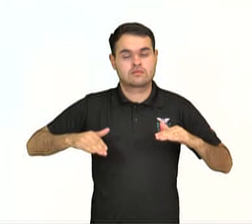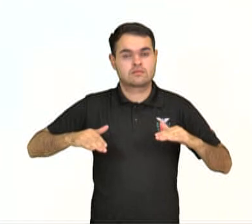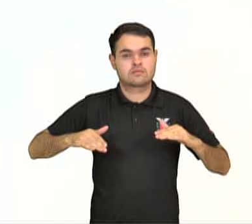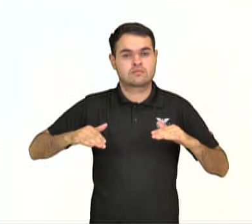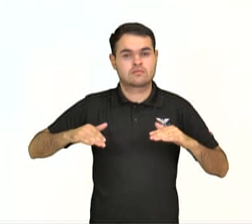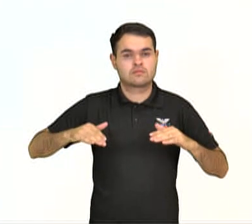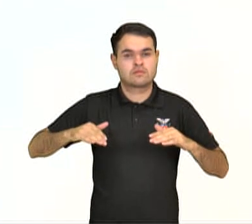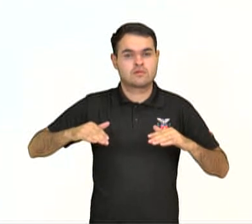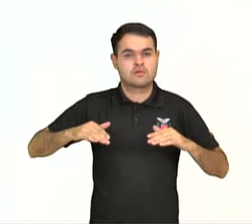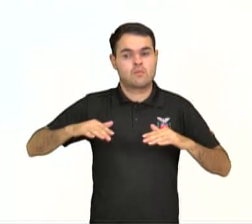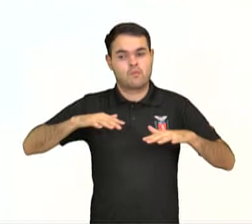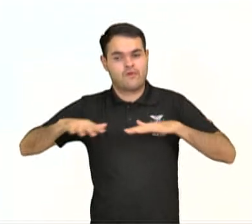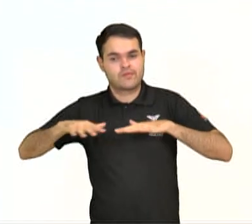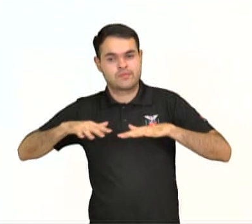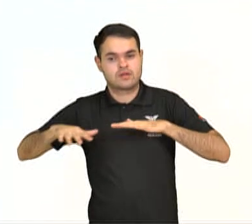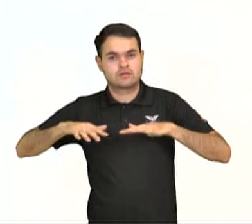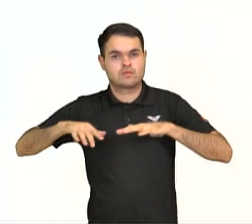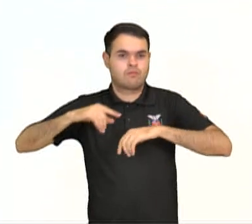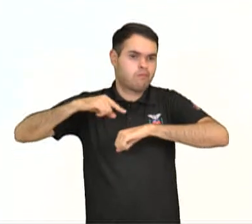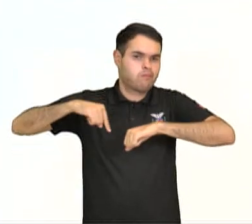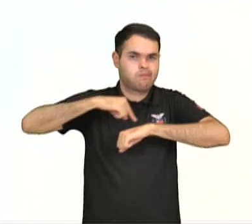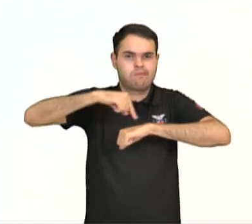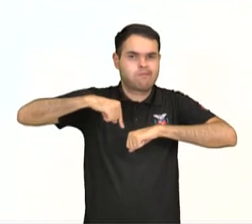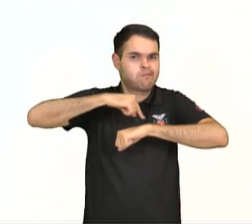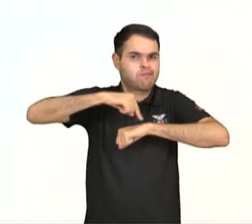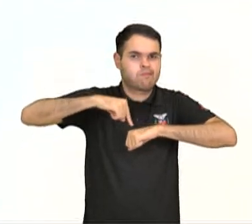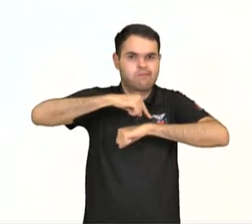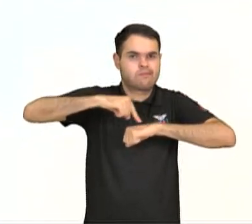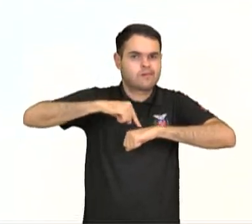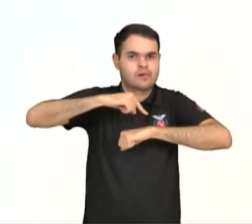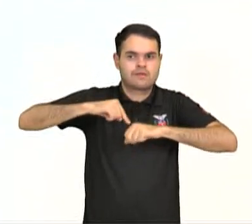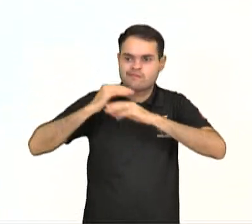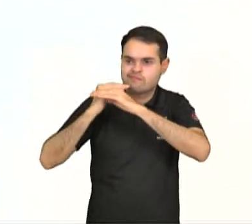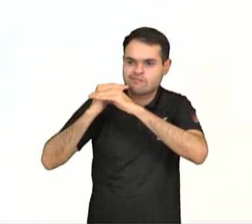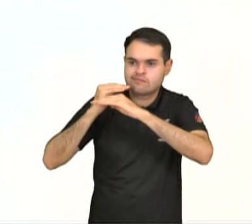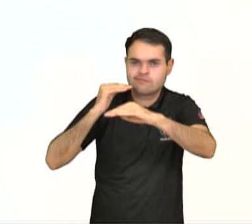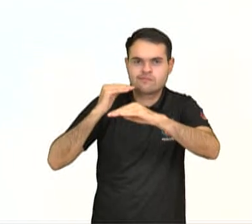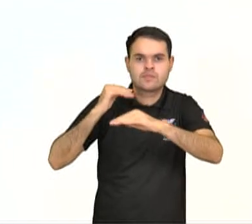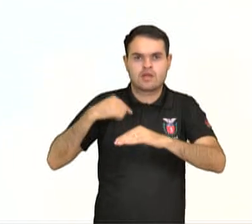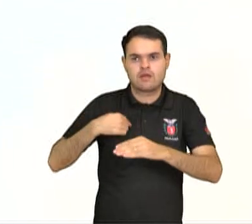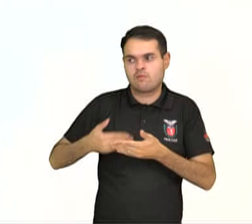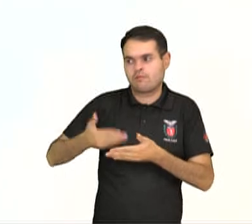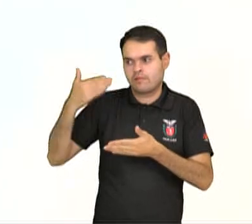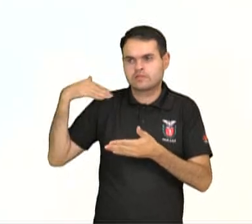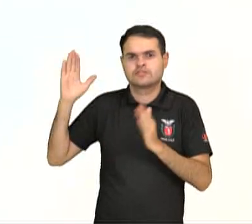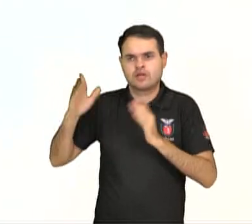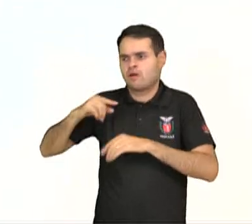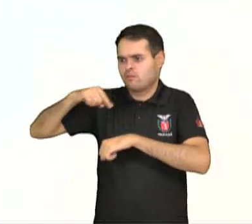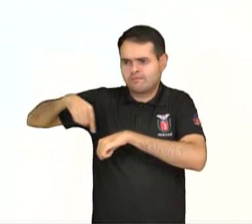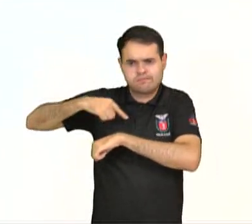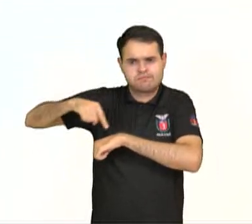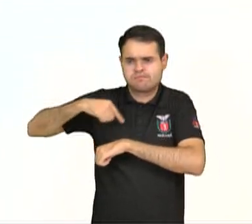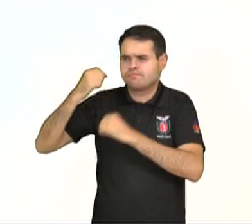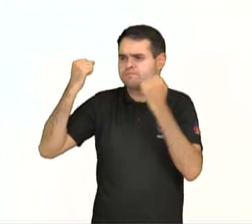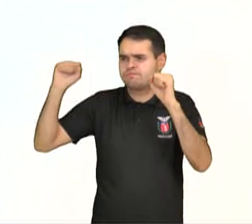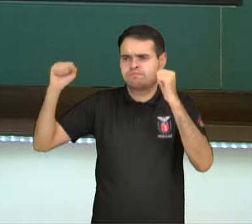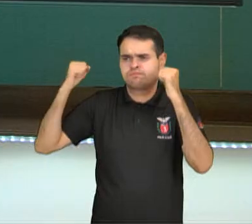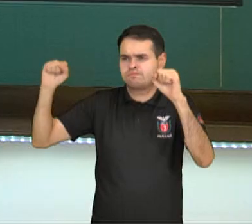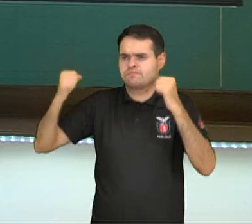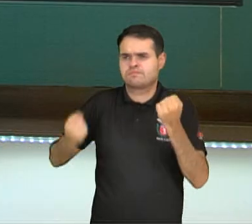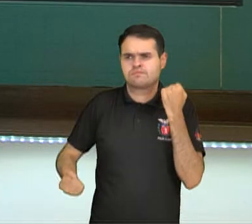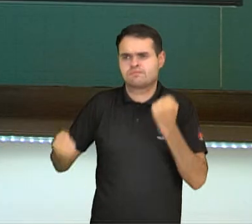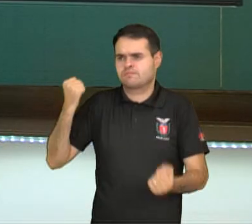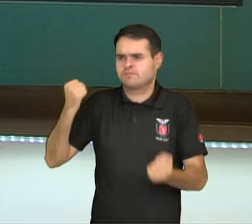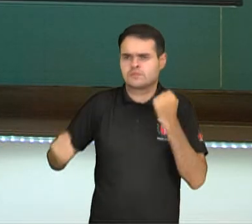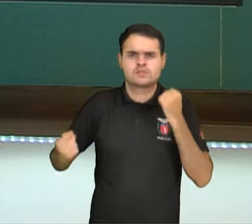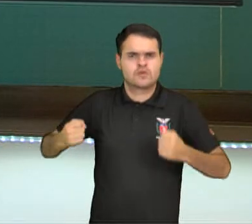exercício ou movimento por um longo tempo. Então, apesar de eu já estar em exercício por um longo tempo,